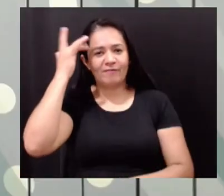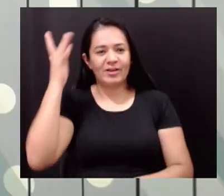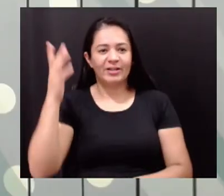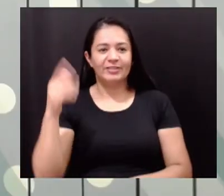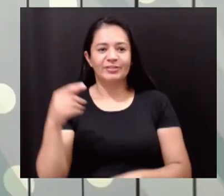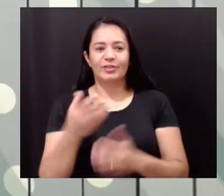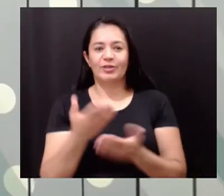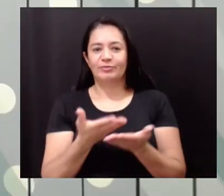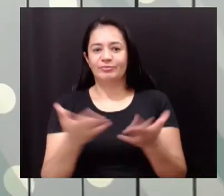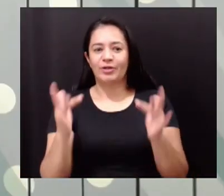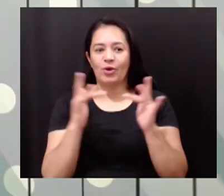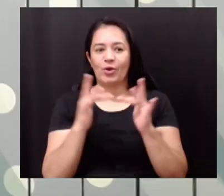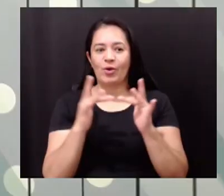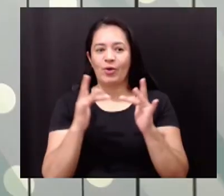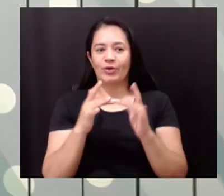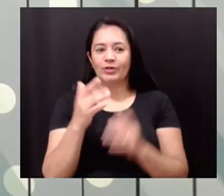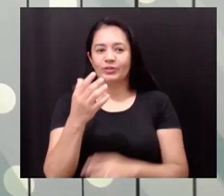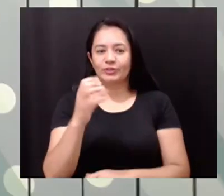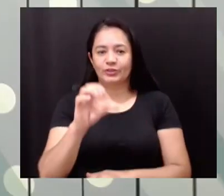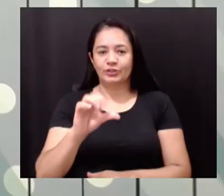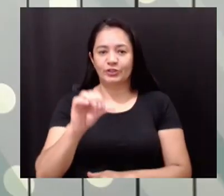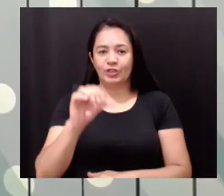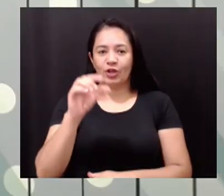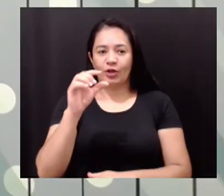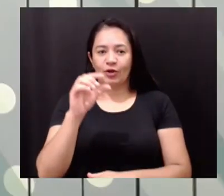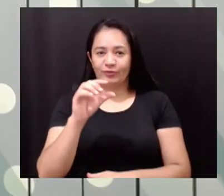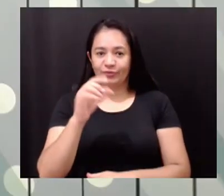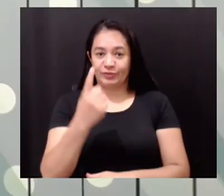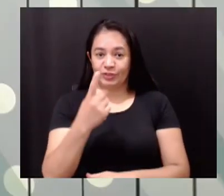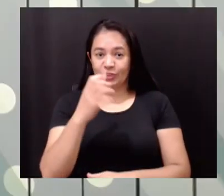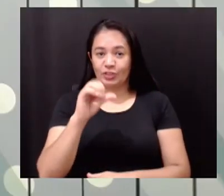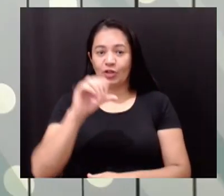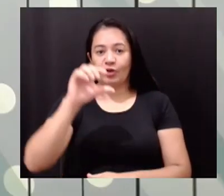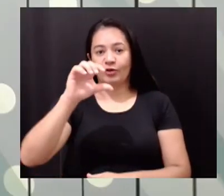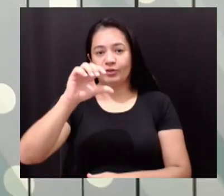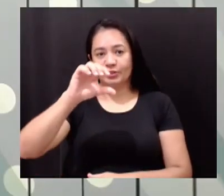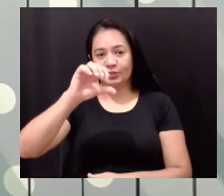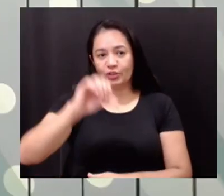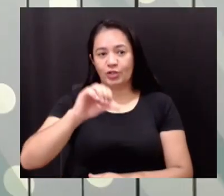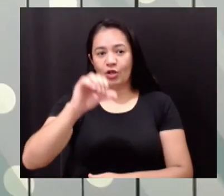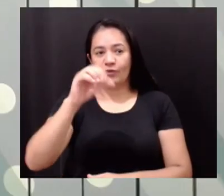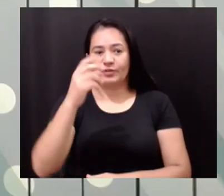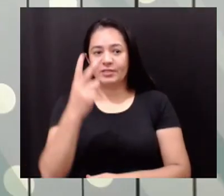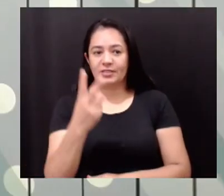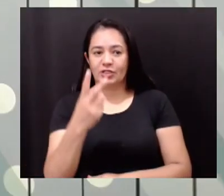contato pelo nosso WhatsApp. O DDD é o 19, o número é o